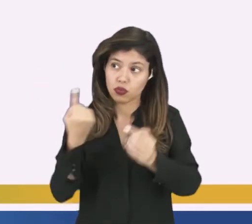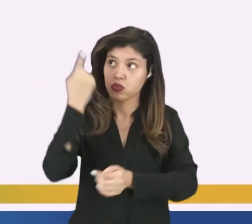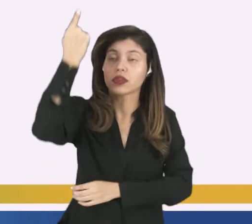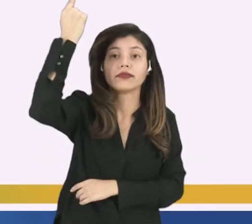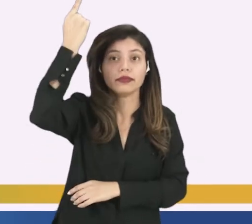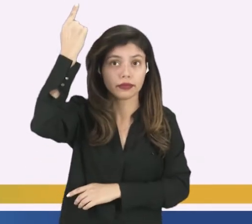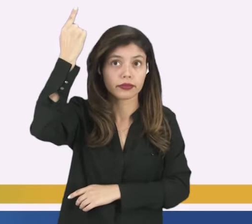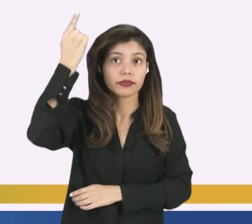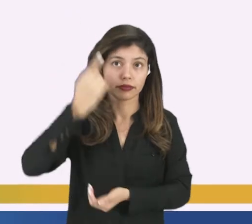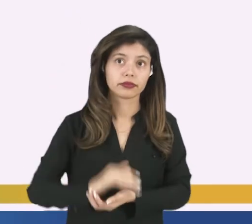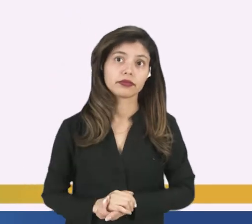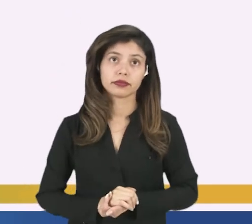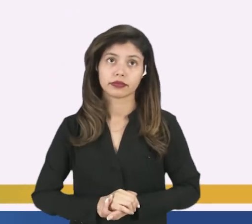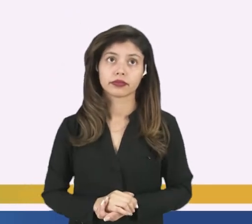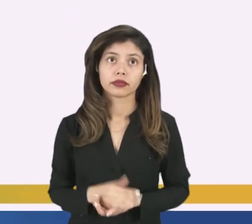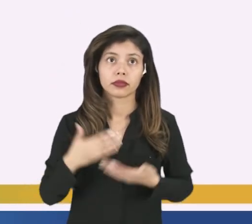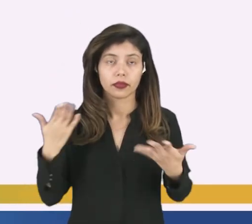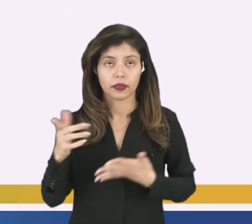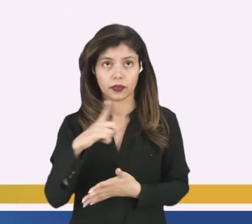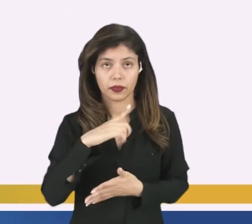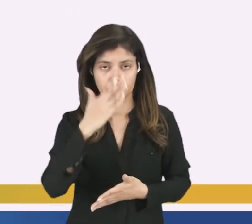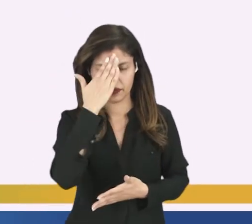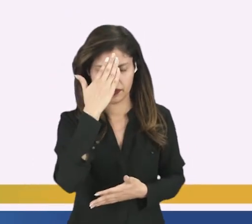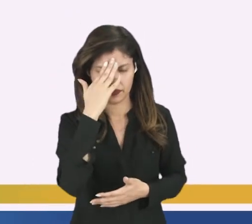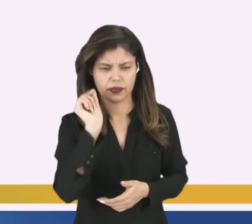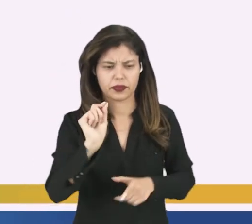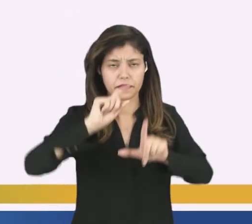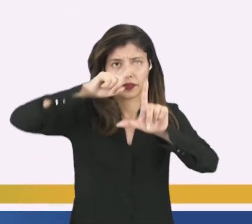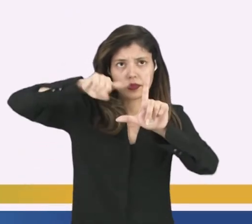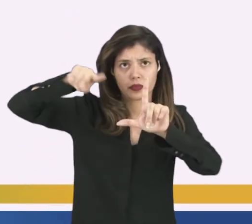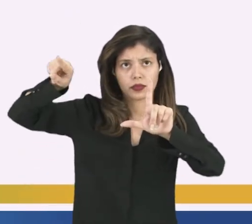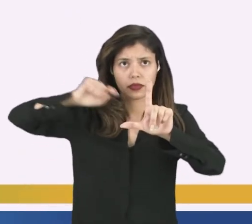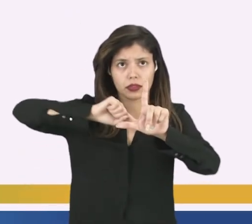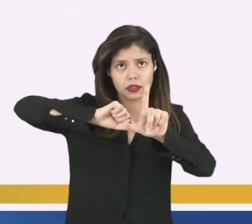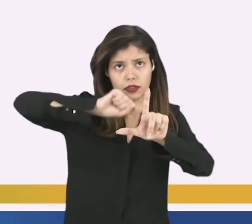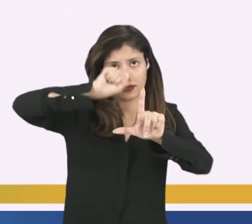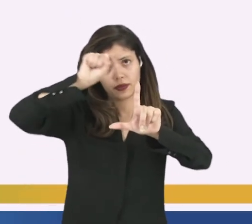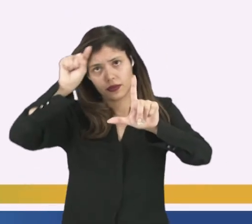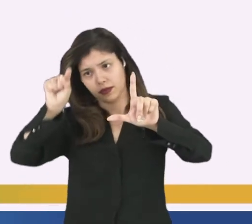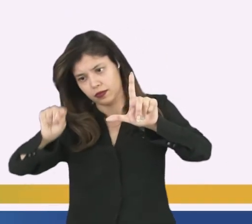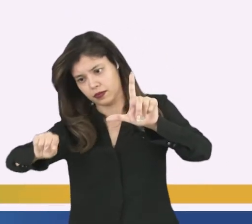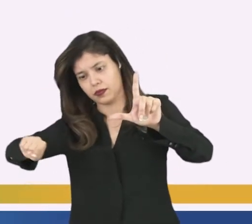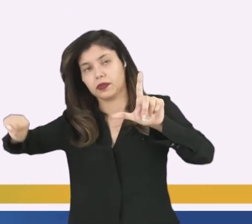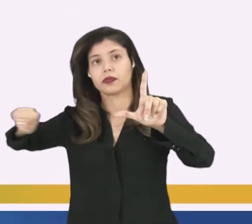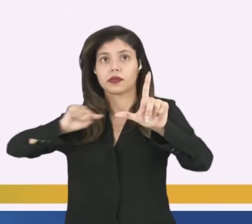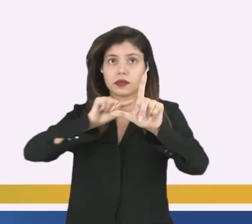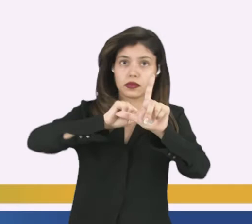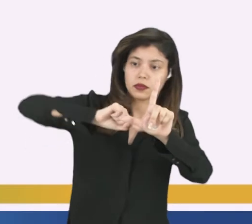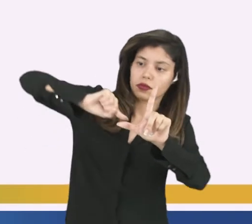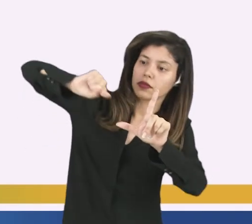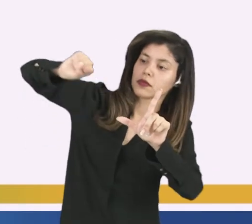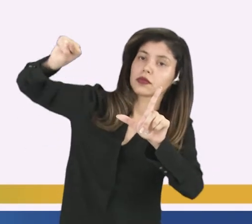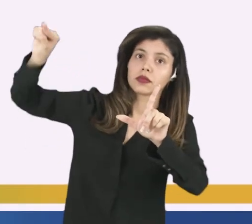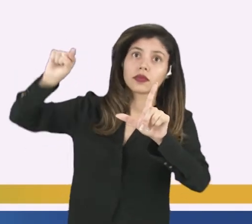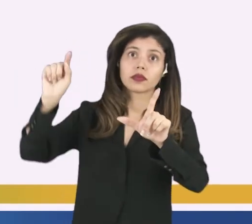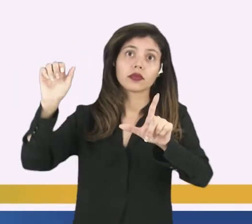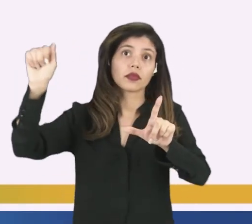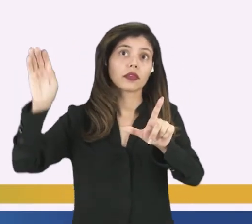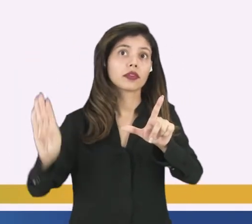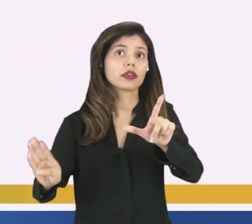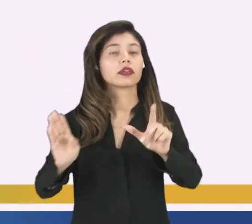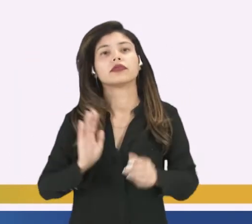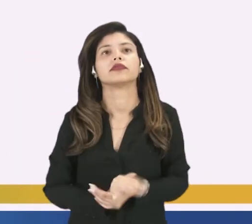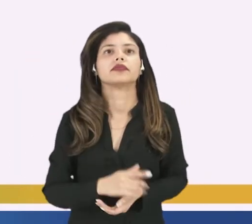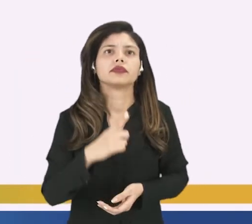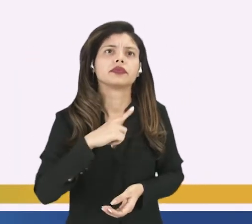quando esse alcançar a sua altura máxima, tá? Então eu tenho que entender aqui, os dois aqui, ó, tem esse formato, tá? O A